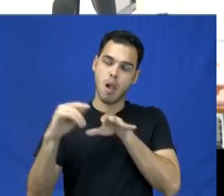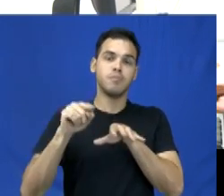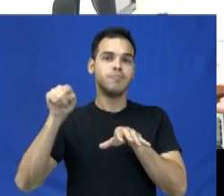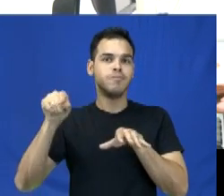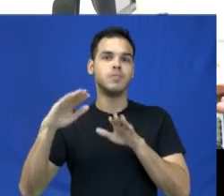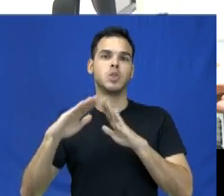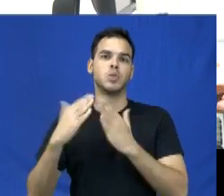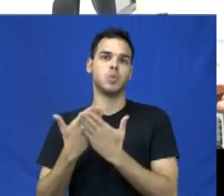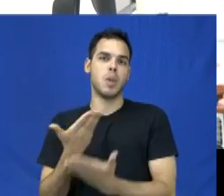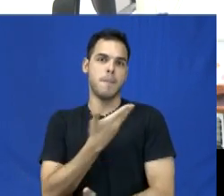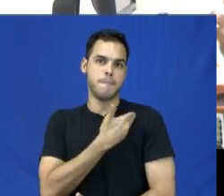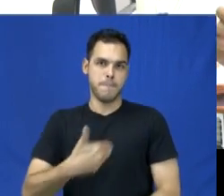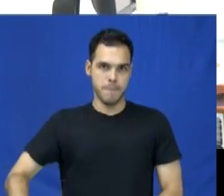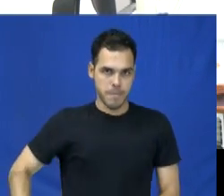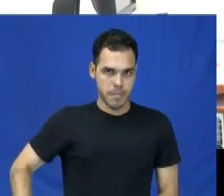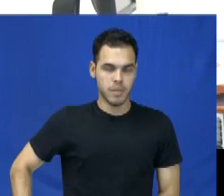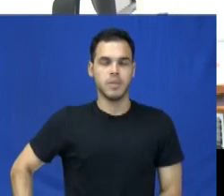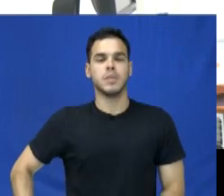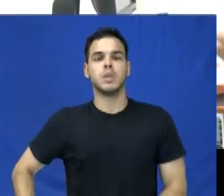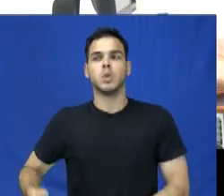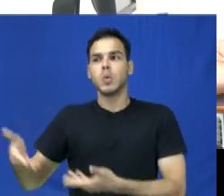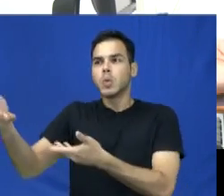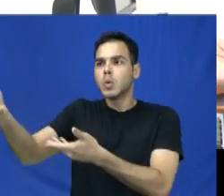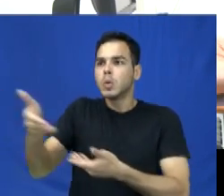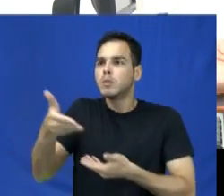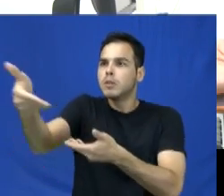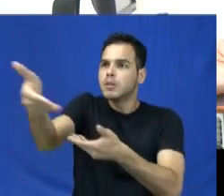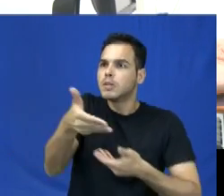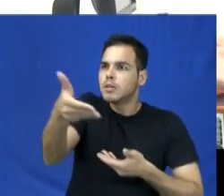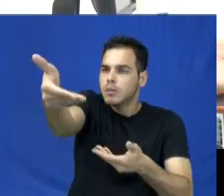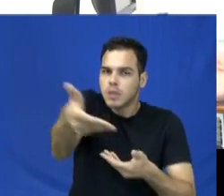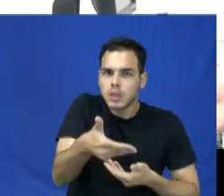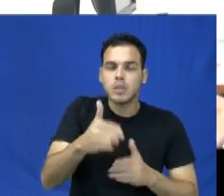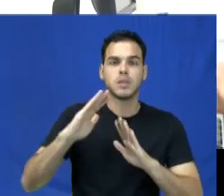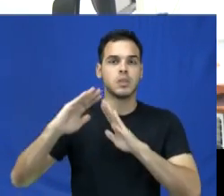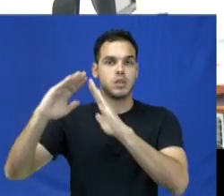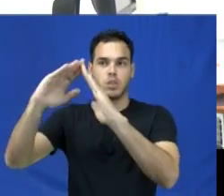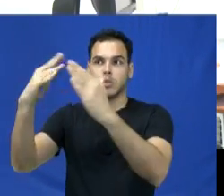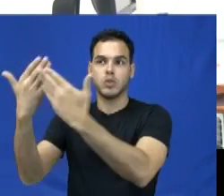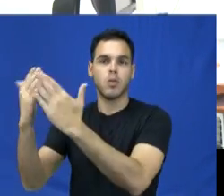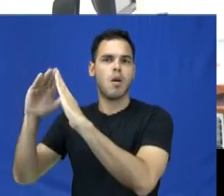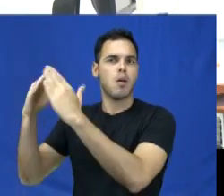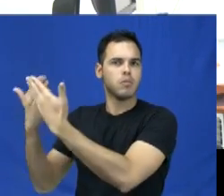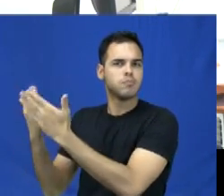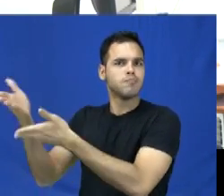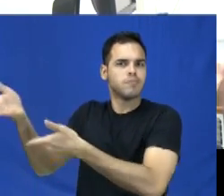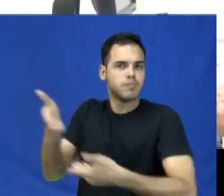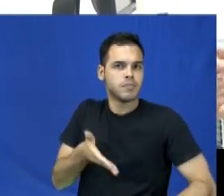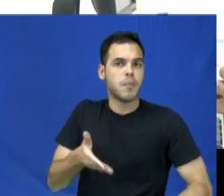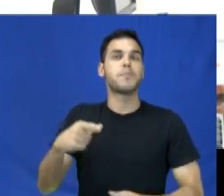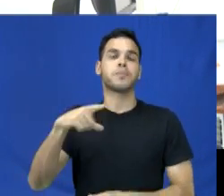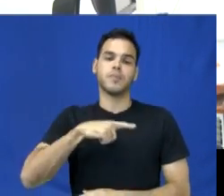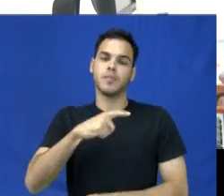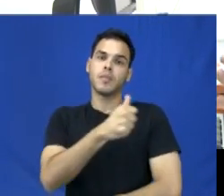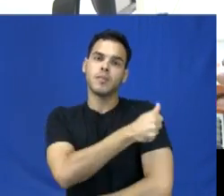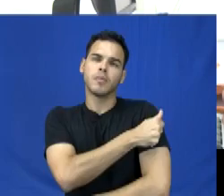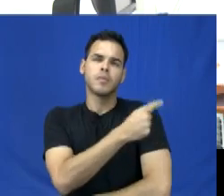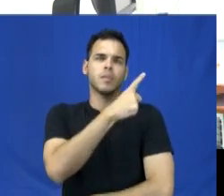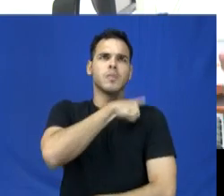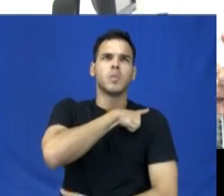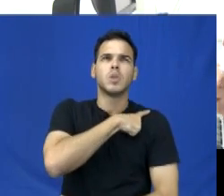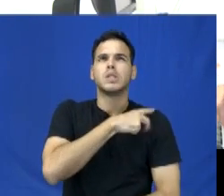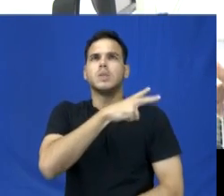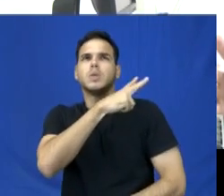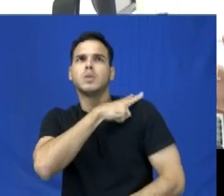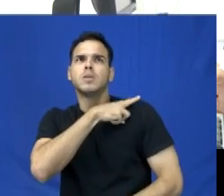escolas públicas. Nós fizemos um convite a várias escolas que têm esses alunos. Então nós temos alunos de